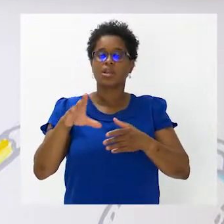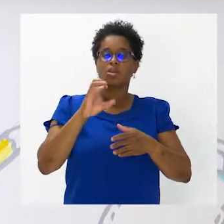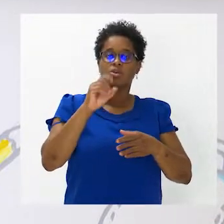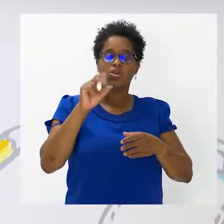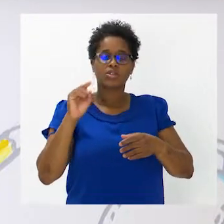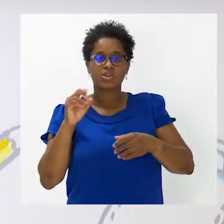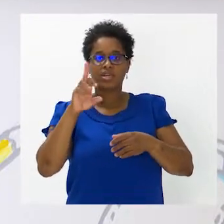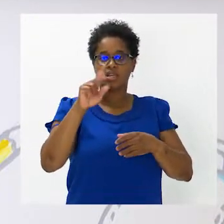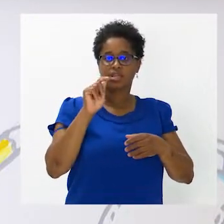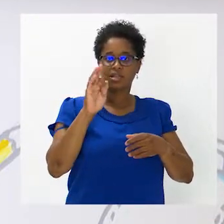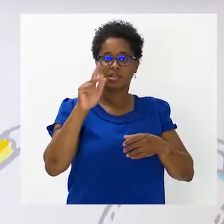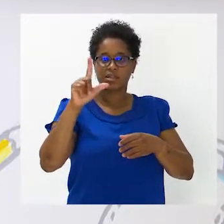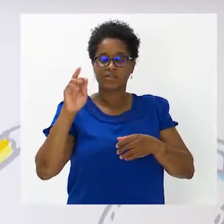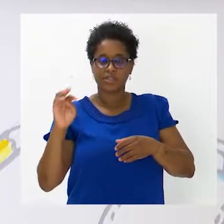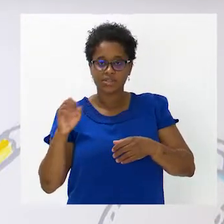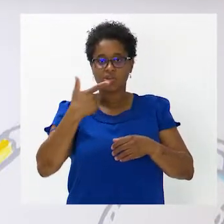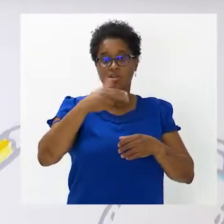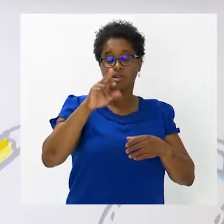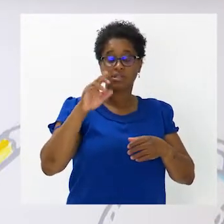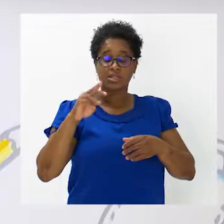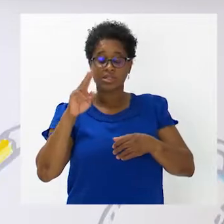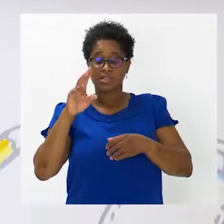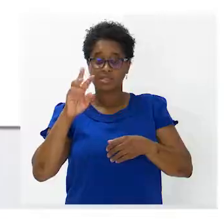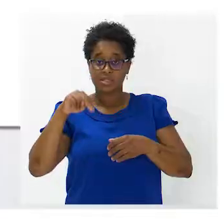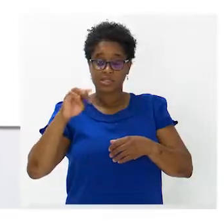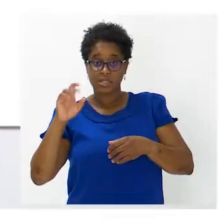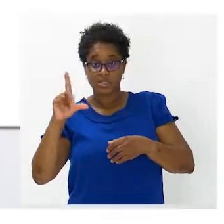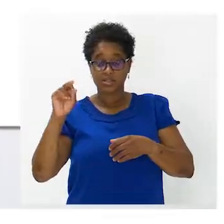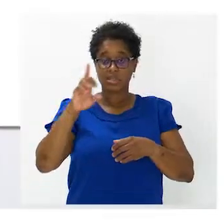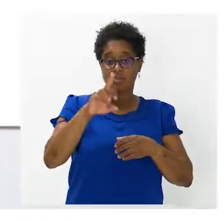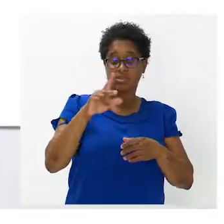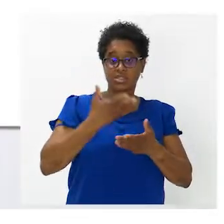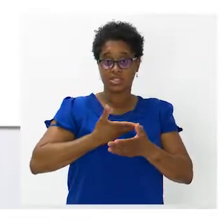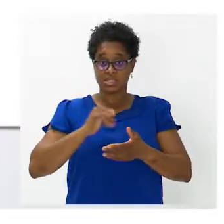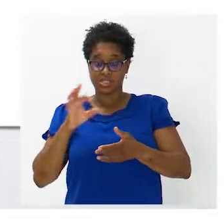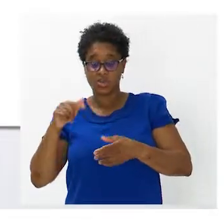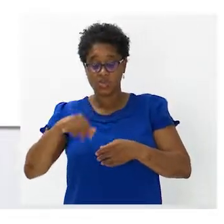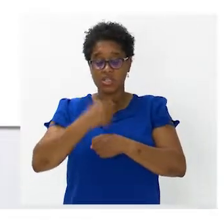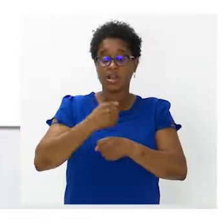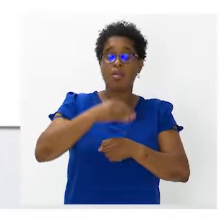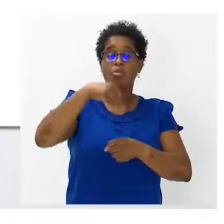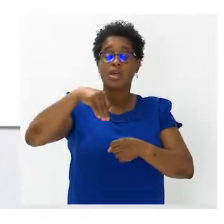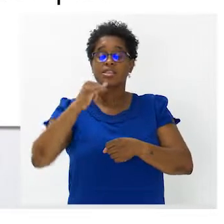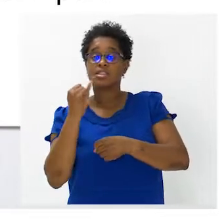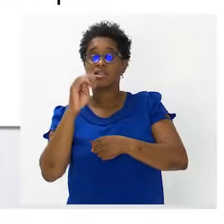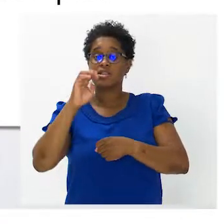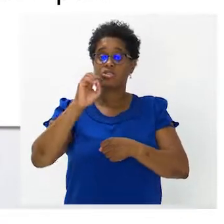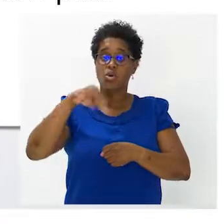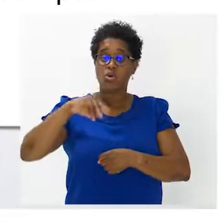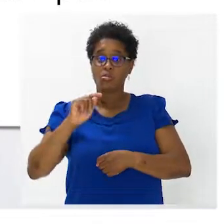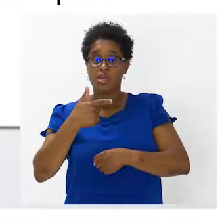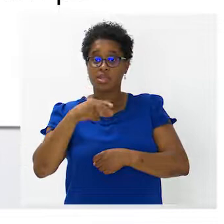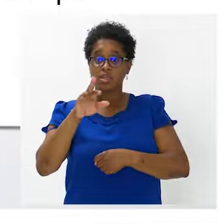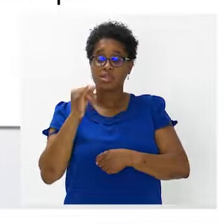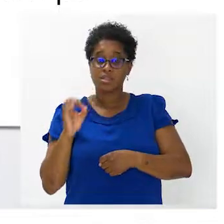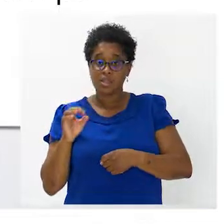reflexão, translação e reflexão deslizante. Hoje nós vamos ver as propriedades de isometria. Bom, para isso